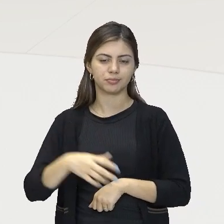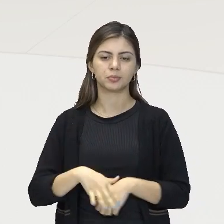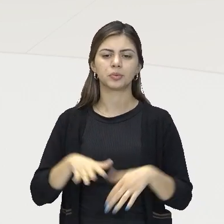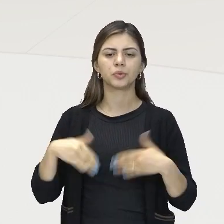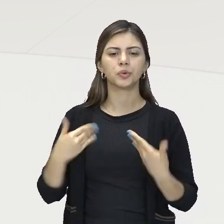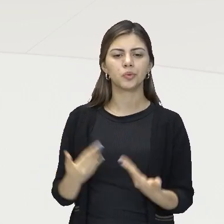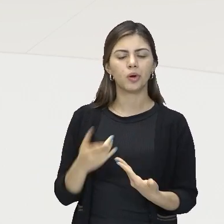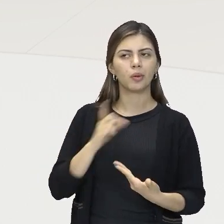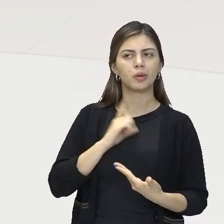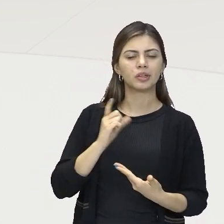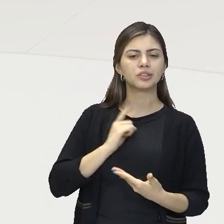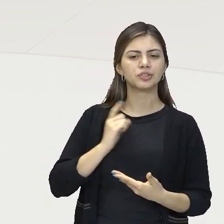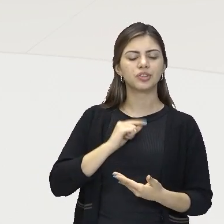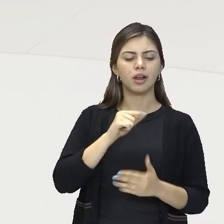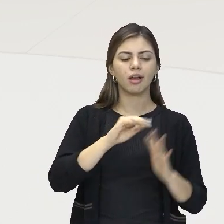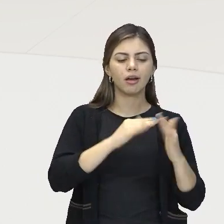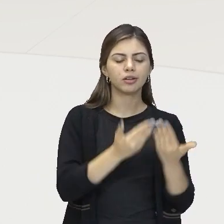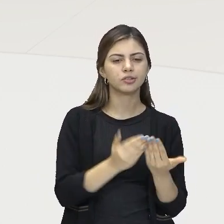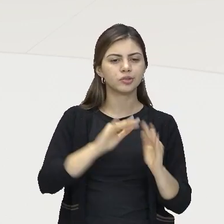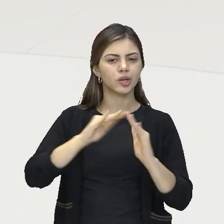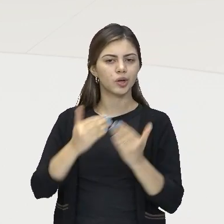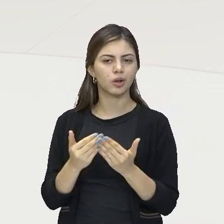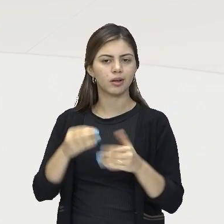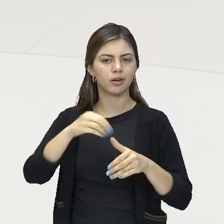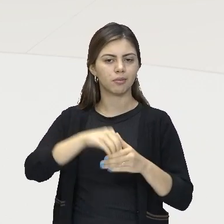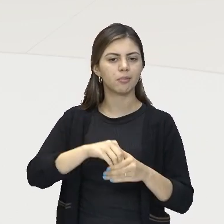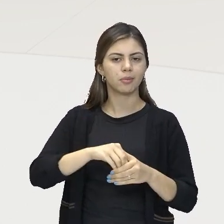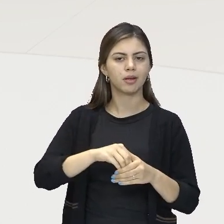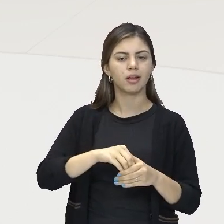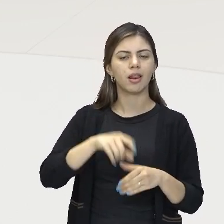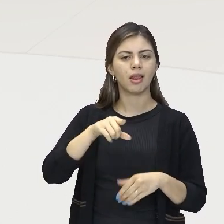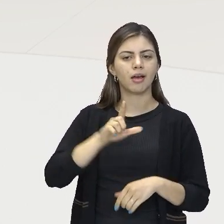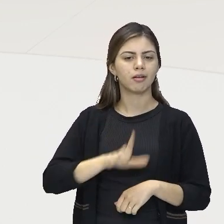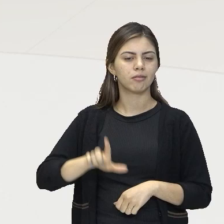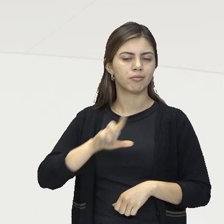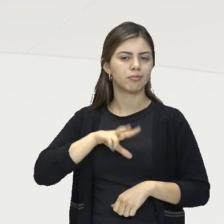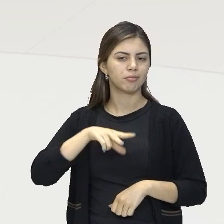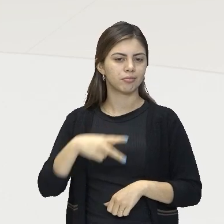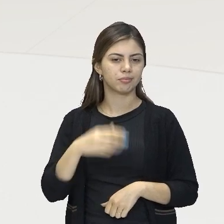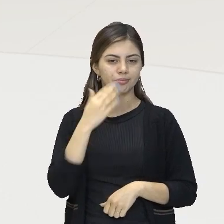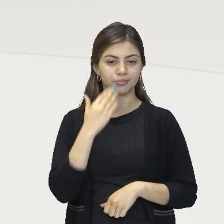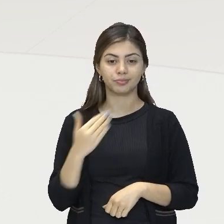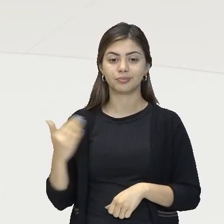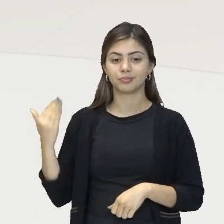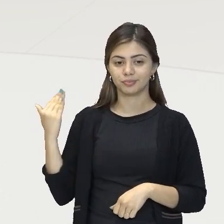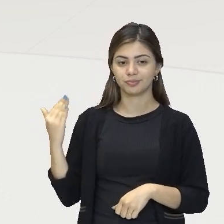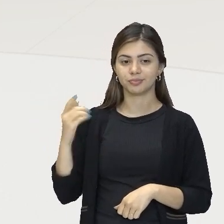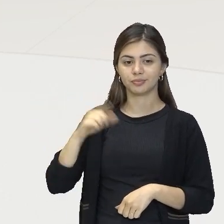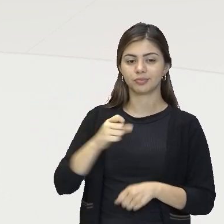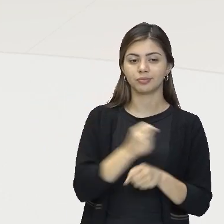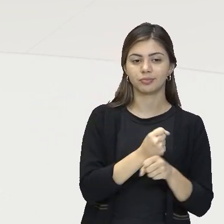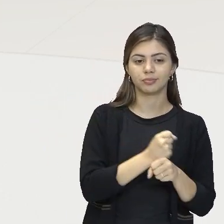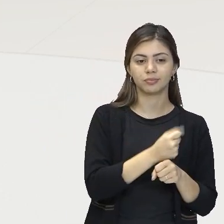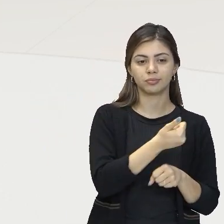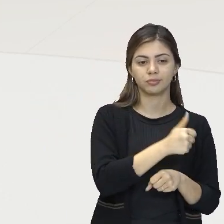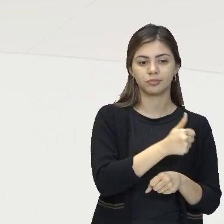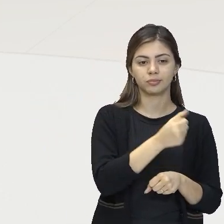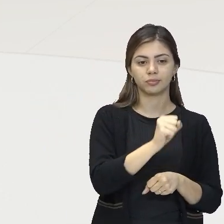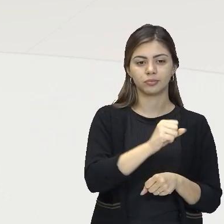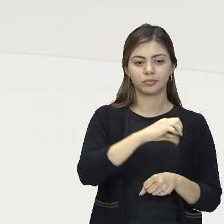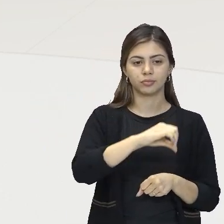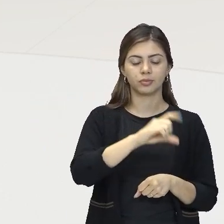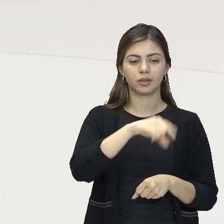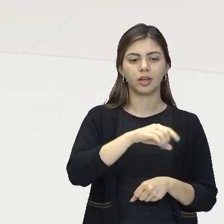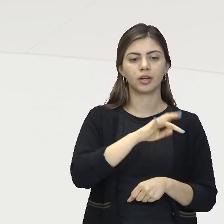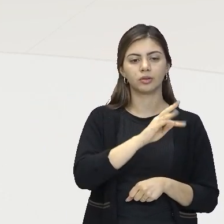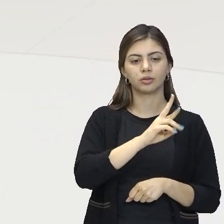foram as escolas que fazem parte aí da literatura portuguesa? A gente vai começar aqui com a de trovadorismo, que aconteceu lá por